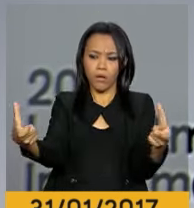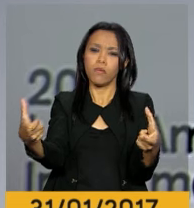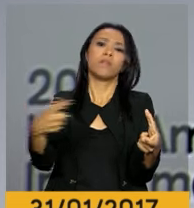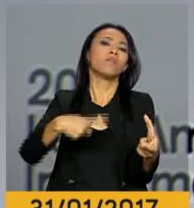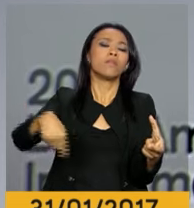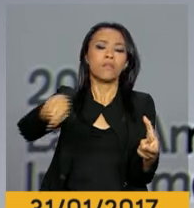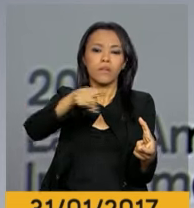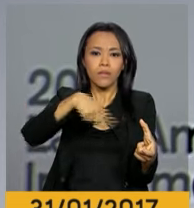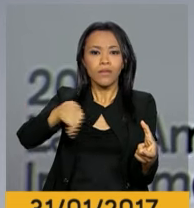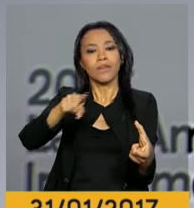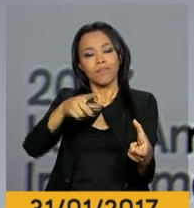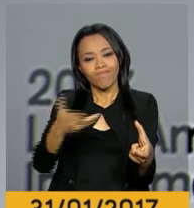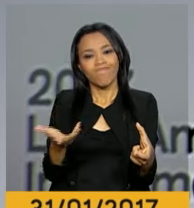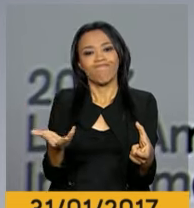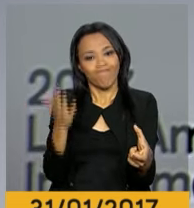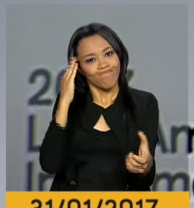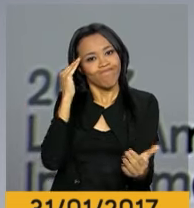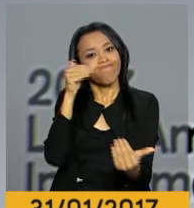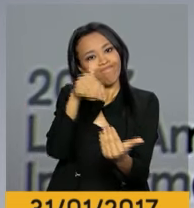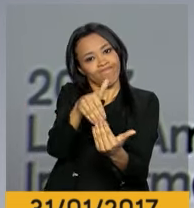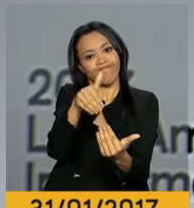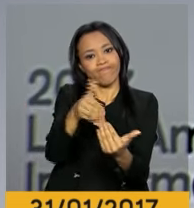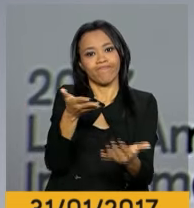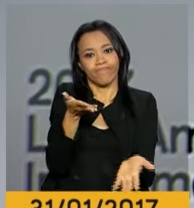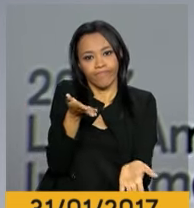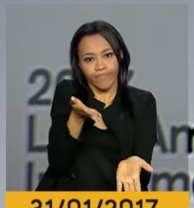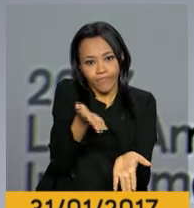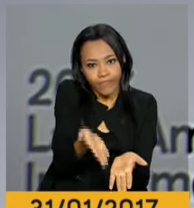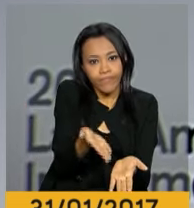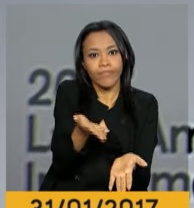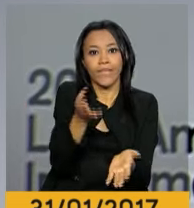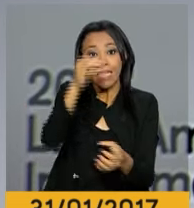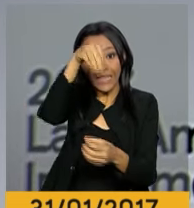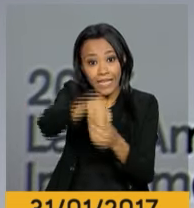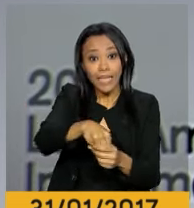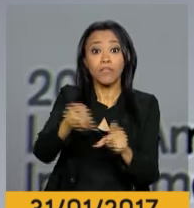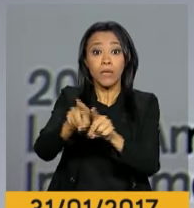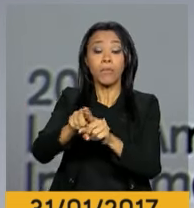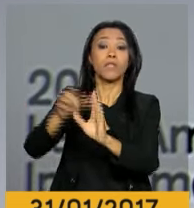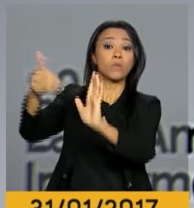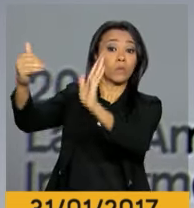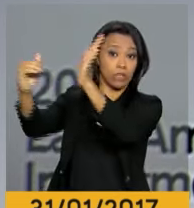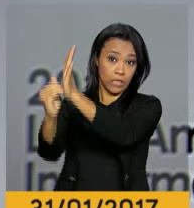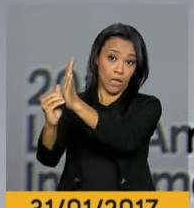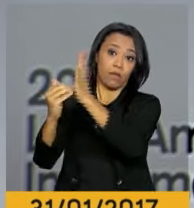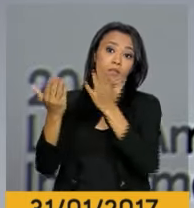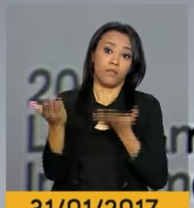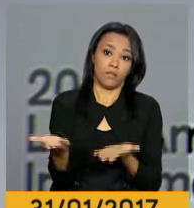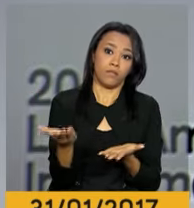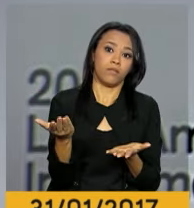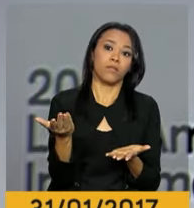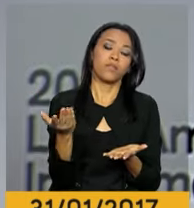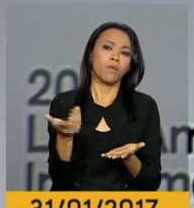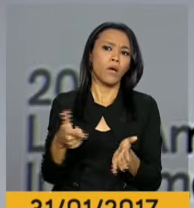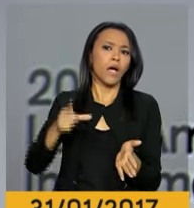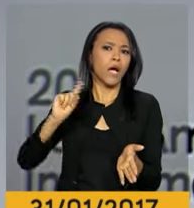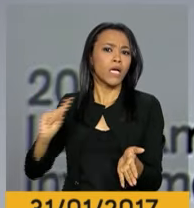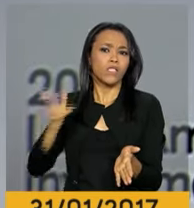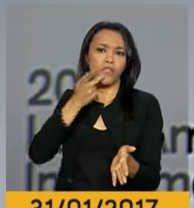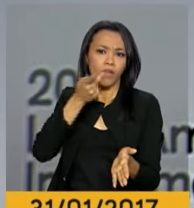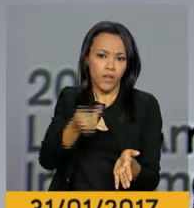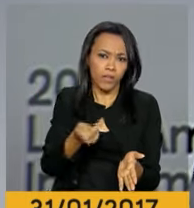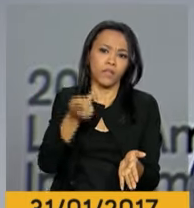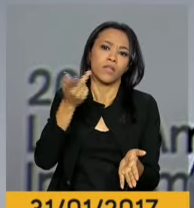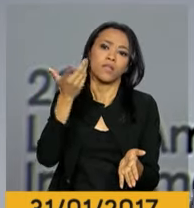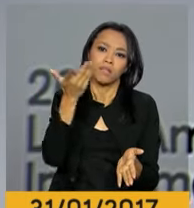eh expressiva na no senado federal a revelar portanto aquilo que antes eu disse ou